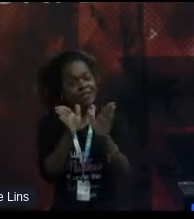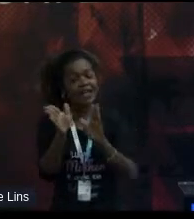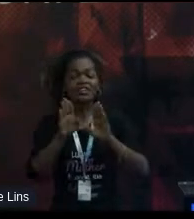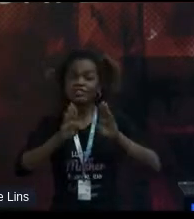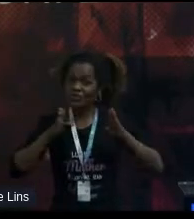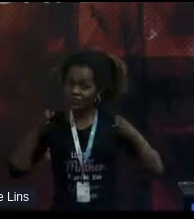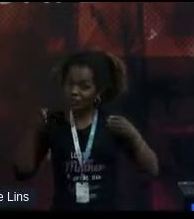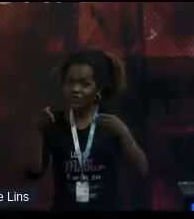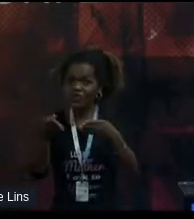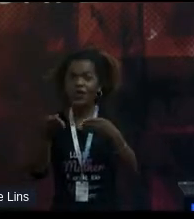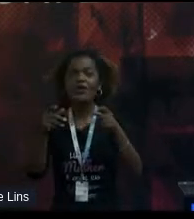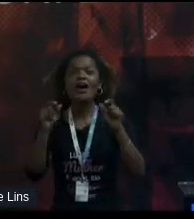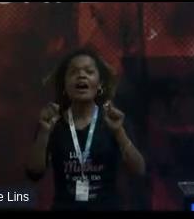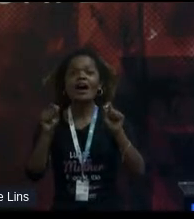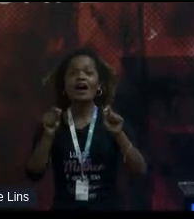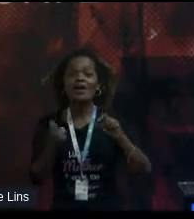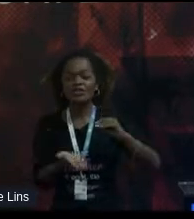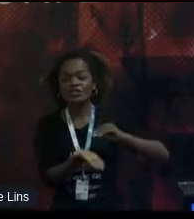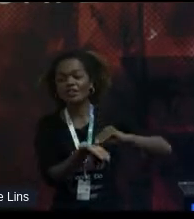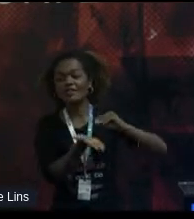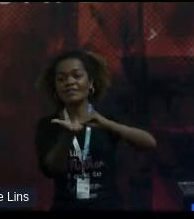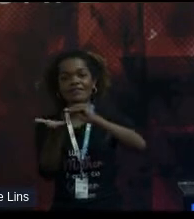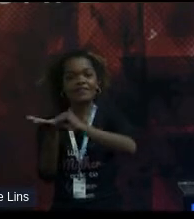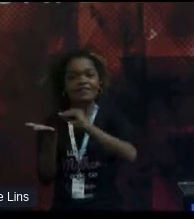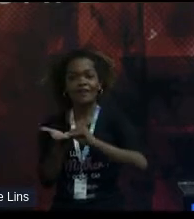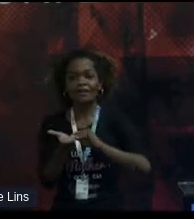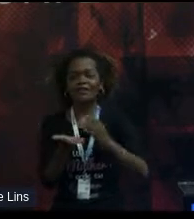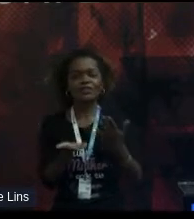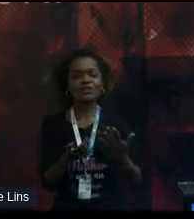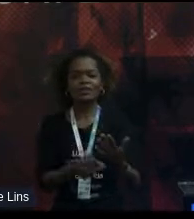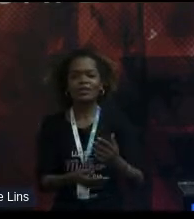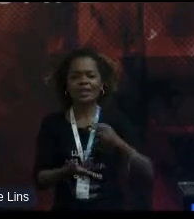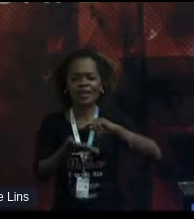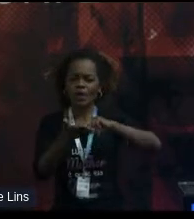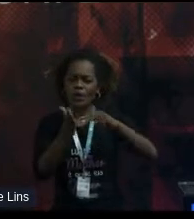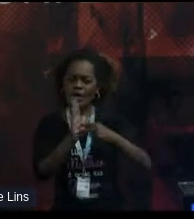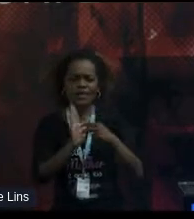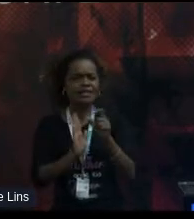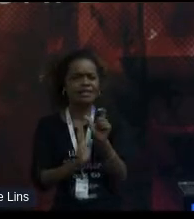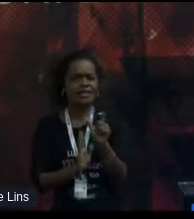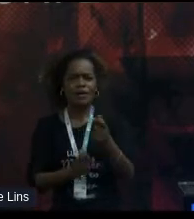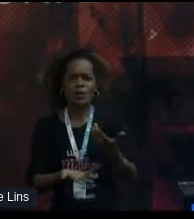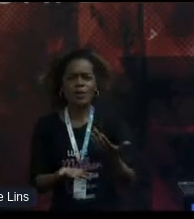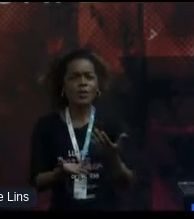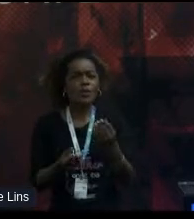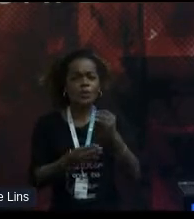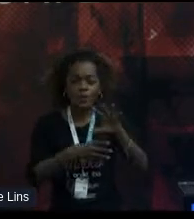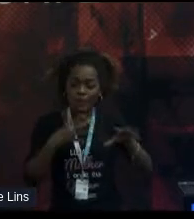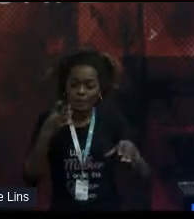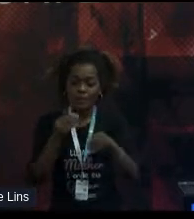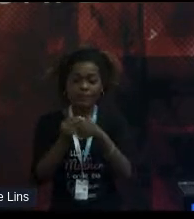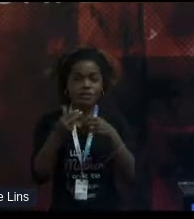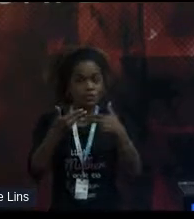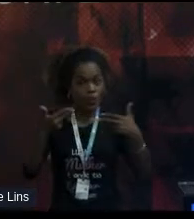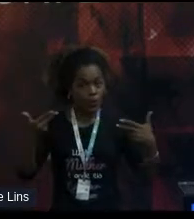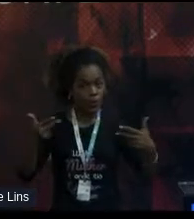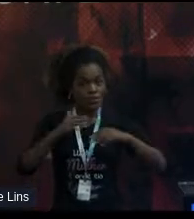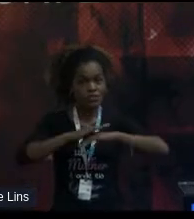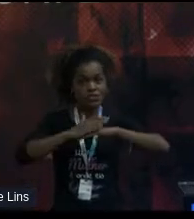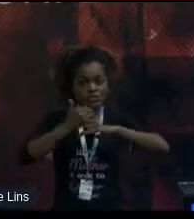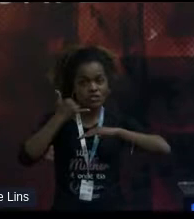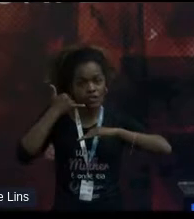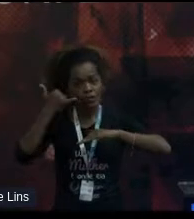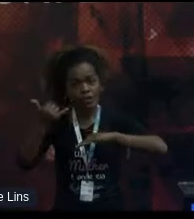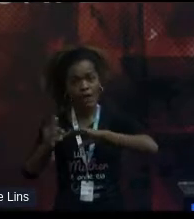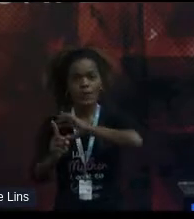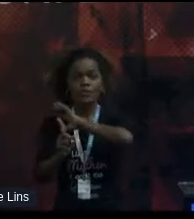nas falhas de implementação semântica dos principais componentes de interface digital. Esses impactos